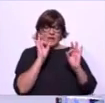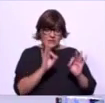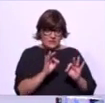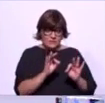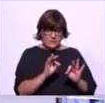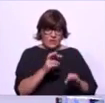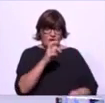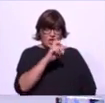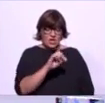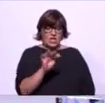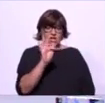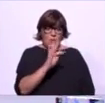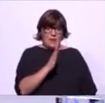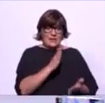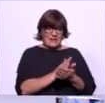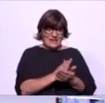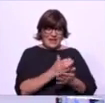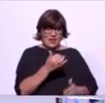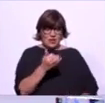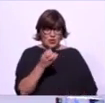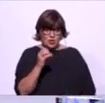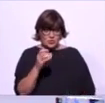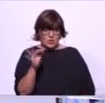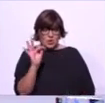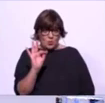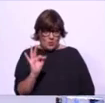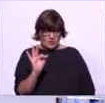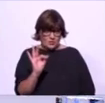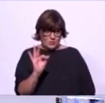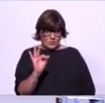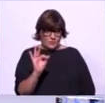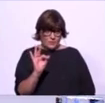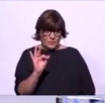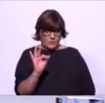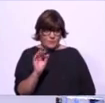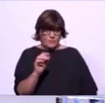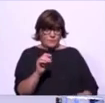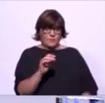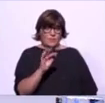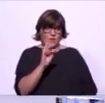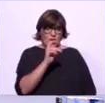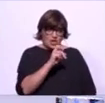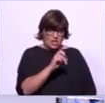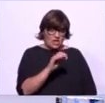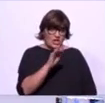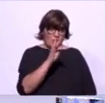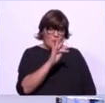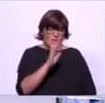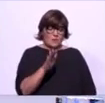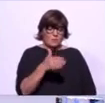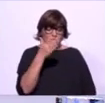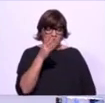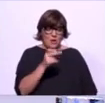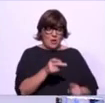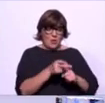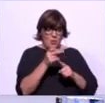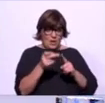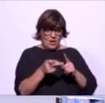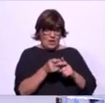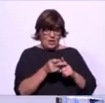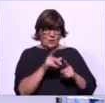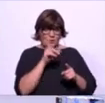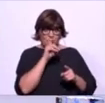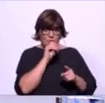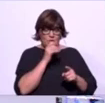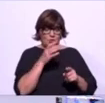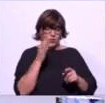de 84 até 2004, que é 84, foi o primeiro ano em que Jorge Nuno